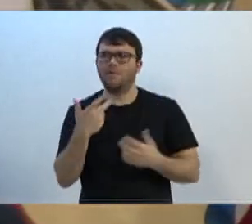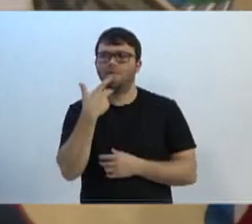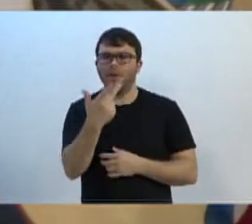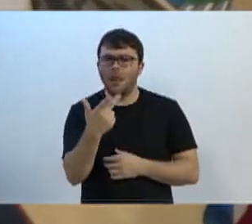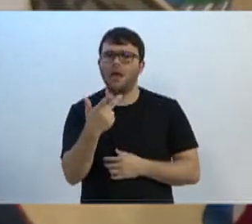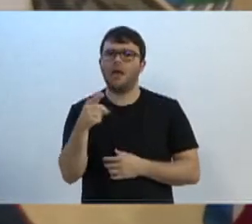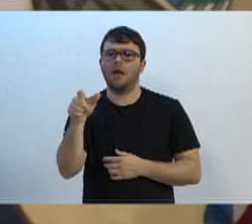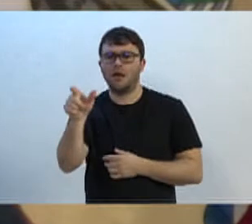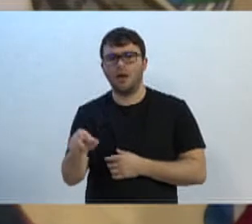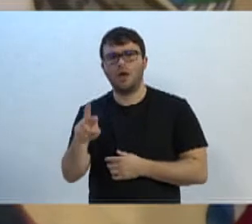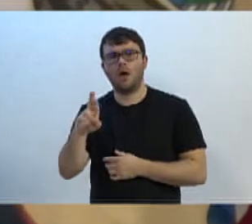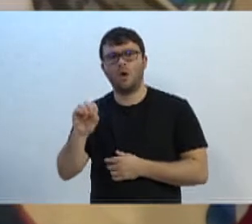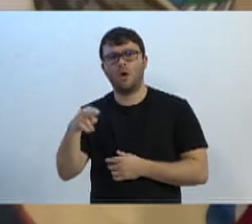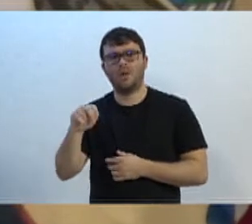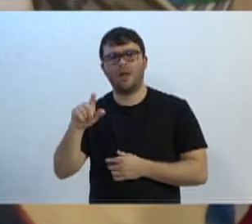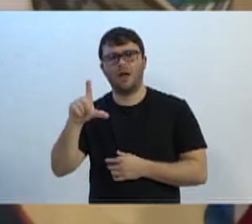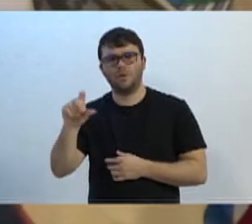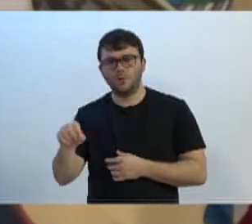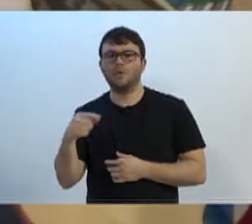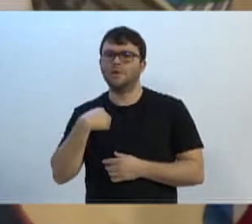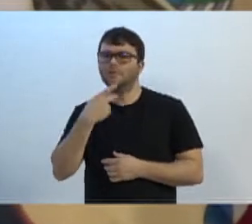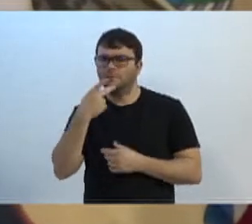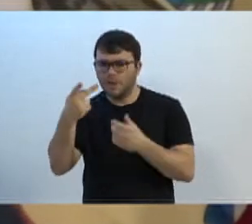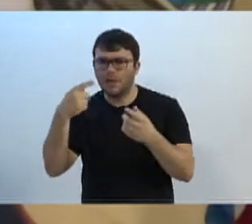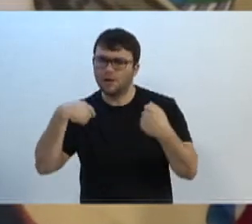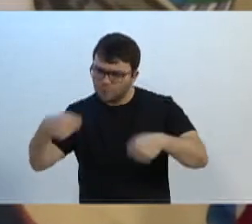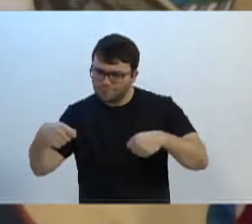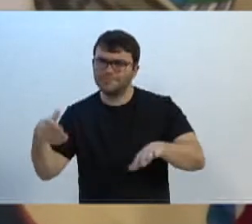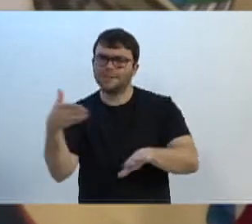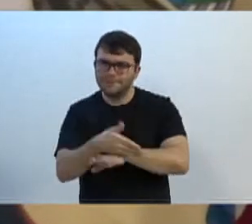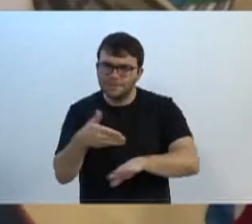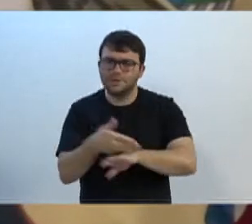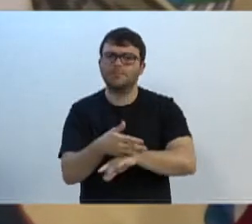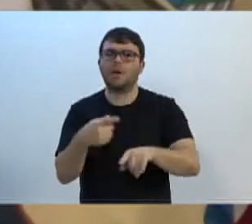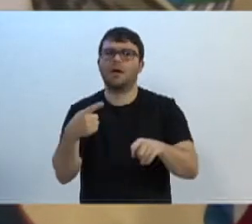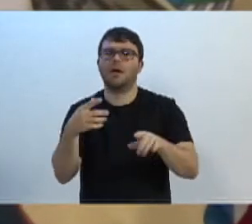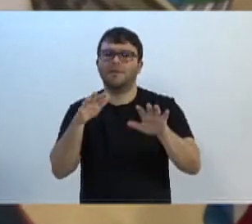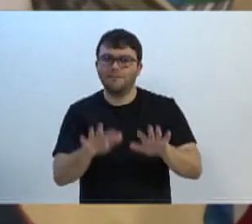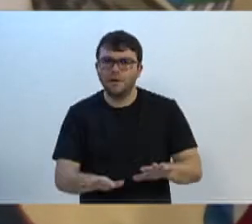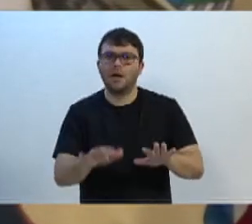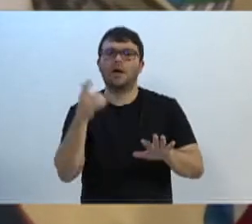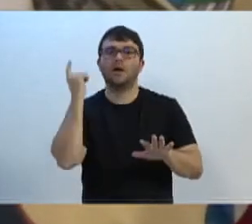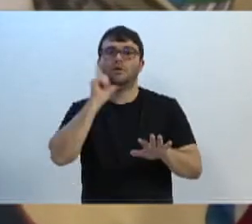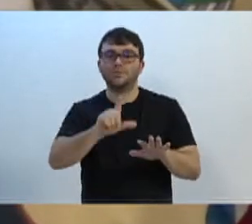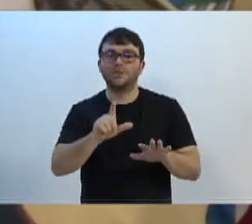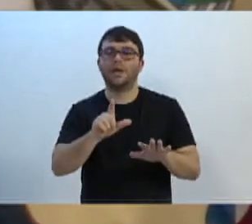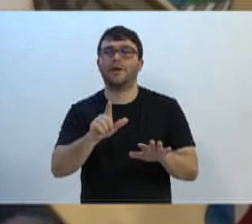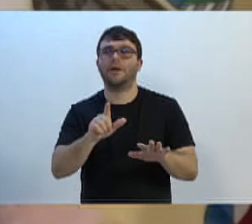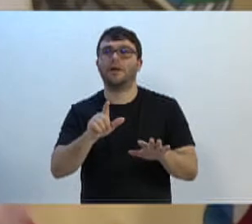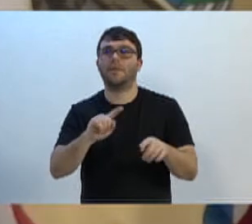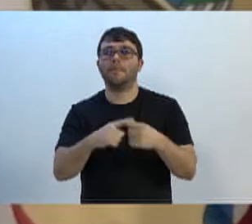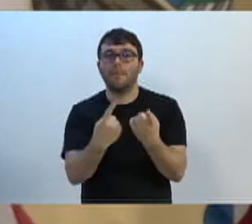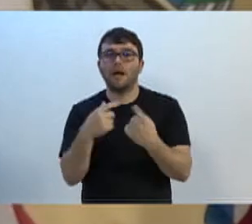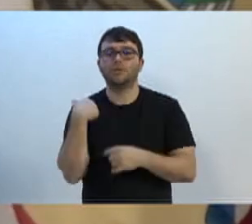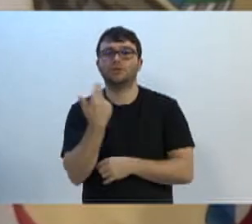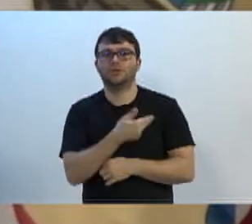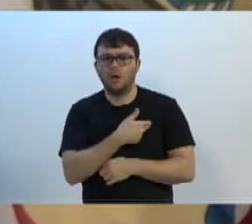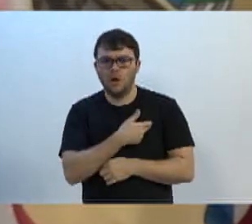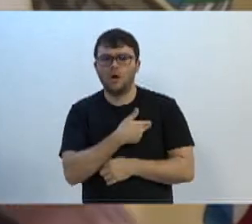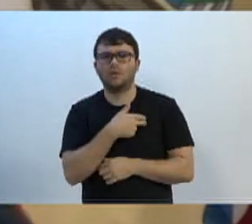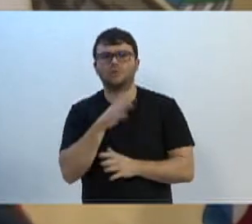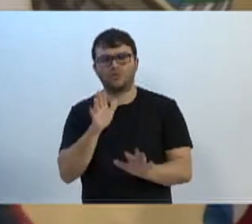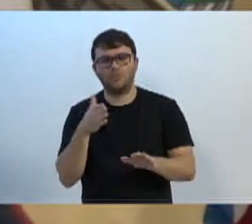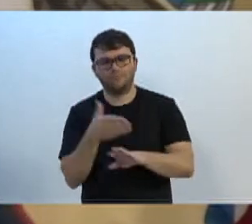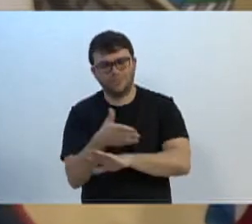para o Ronaldo que que é o presidente das apps de dizer que eu ia ficar aqui e buscar estar presente mas a gente tem acompanhado de perto